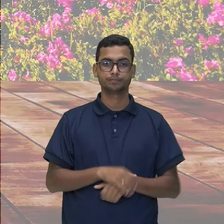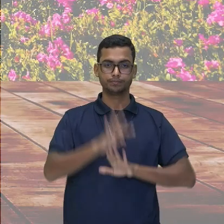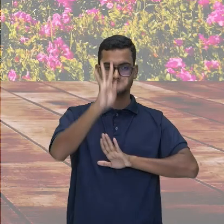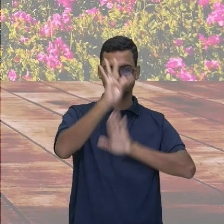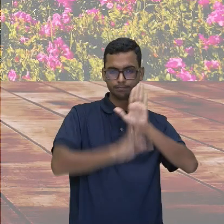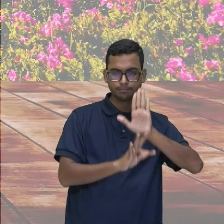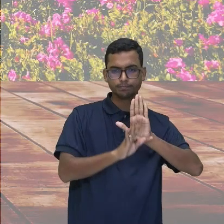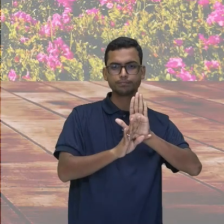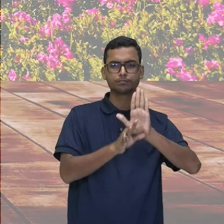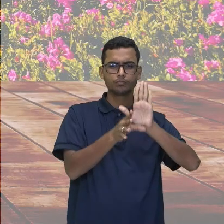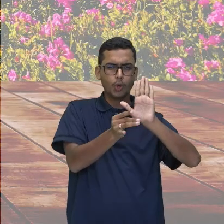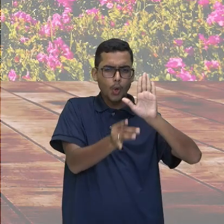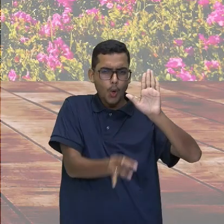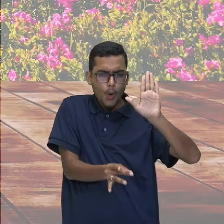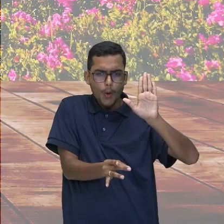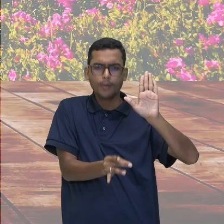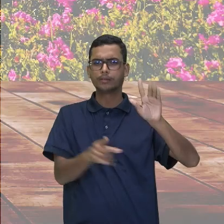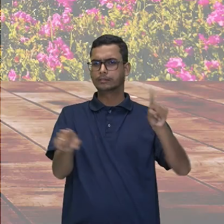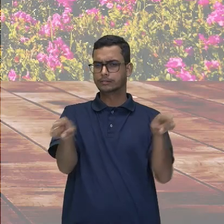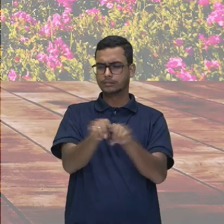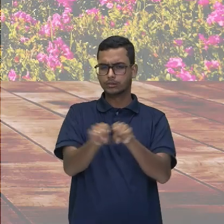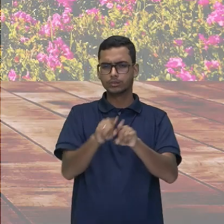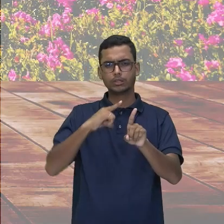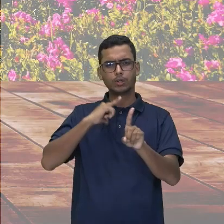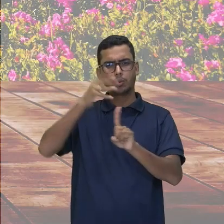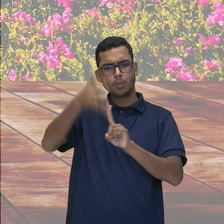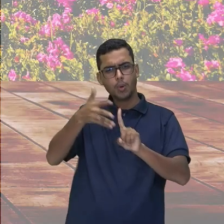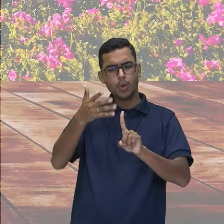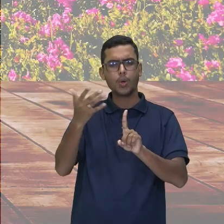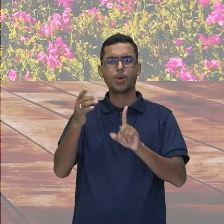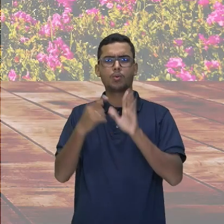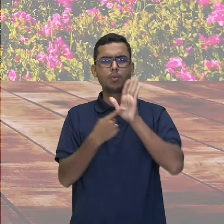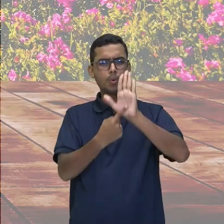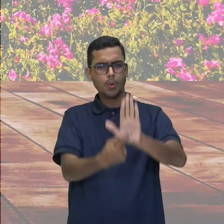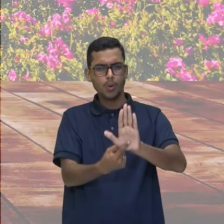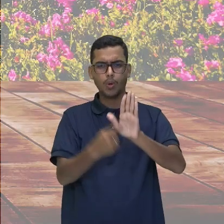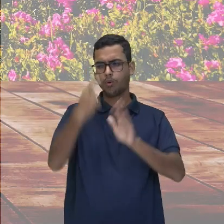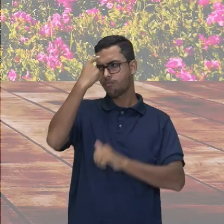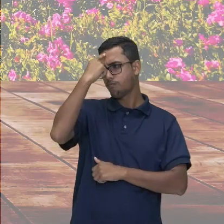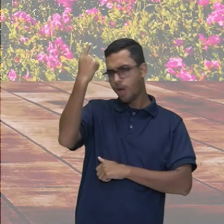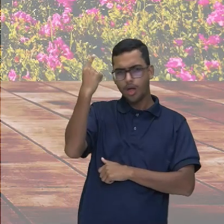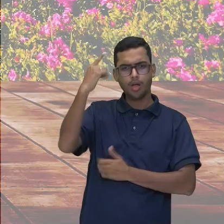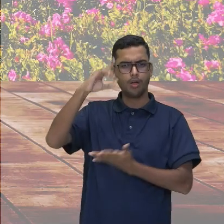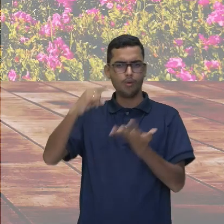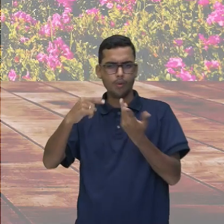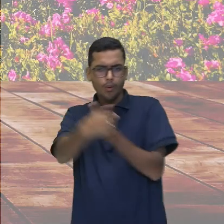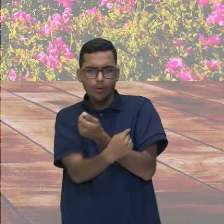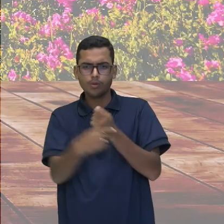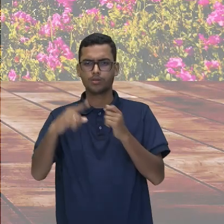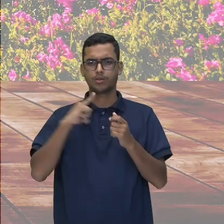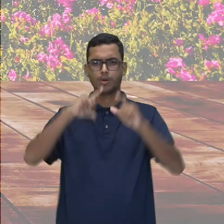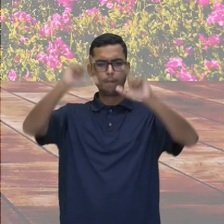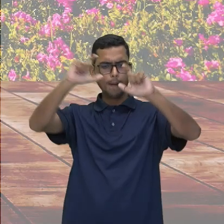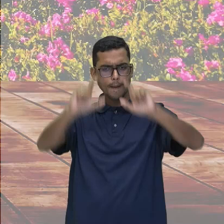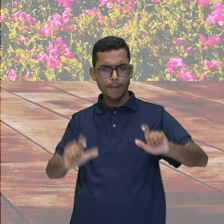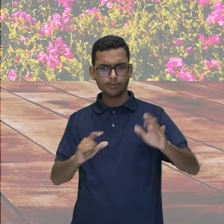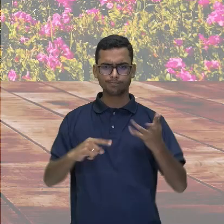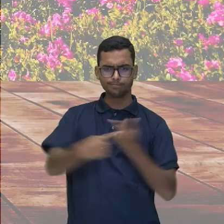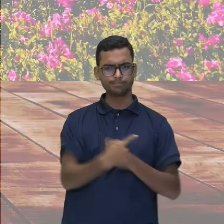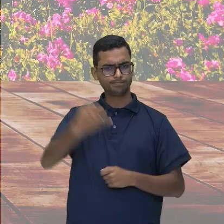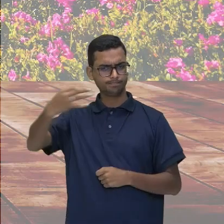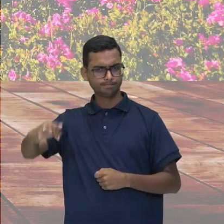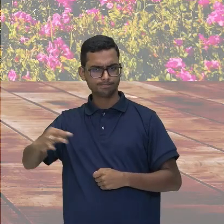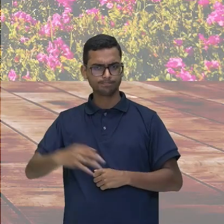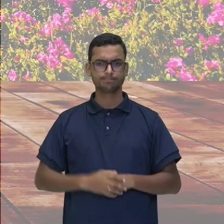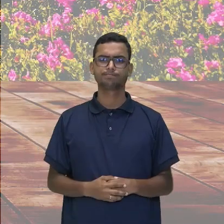texto bem grande, né, que faz um discurso ou uma apresentação de uma ideia, ele tem vários parágrafos, não é isso? Então, ele é